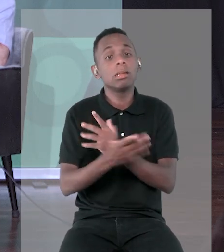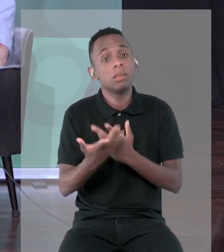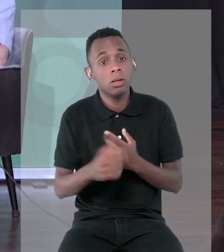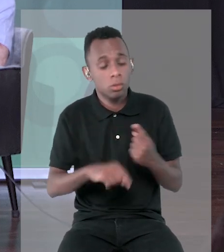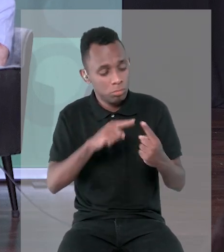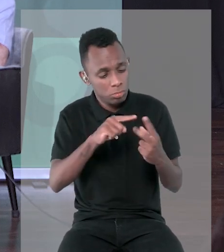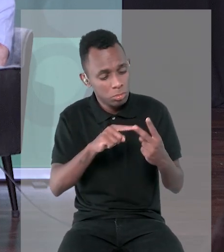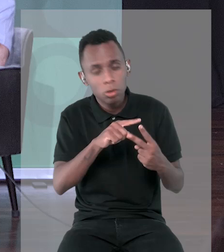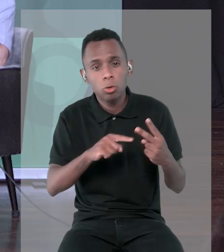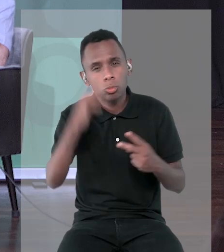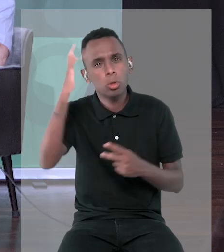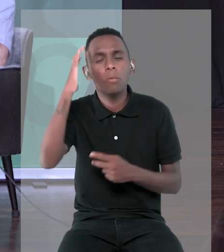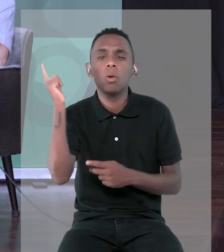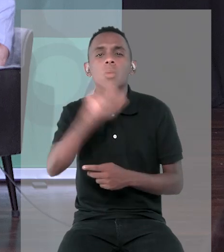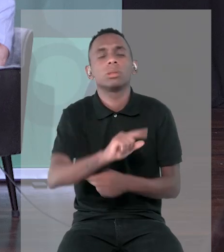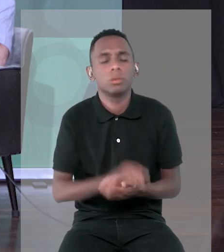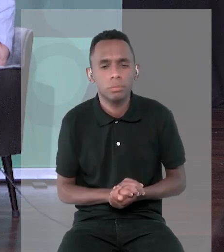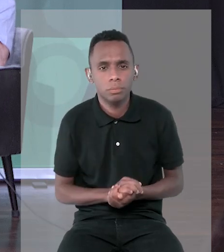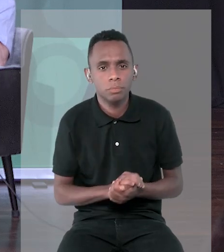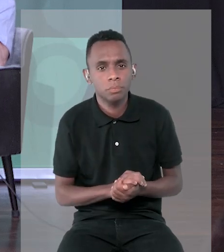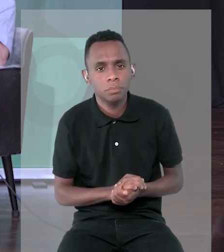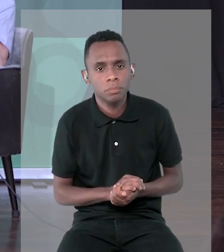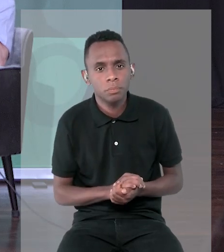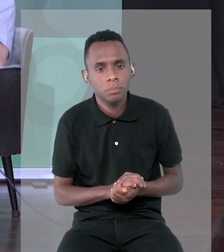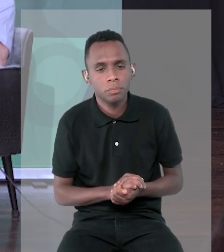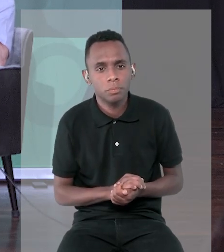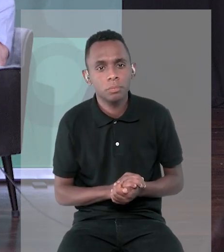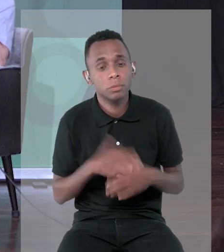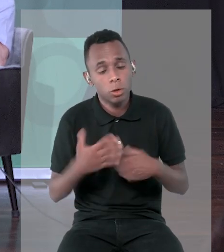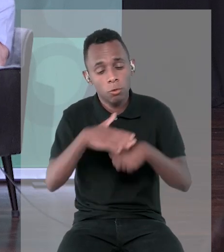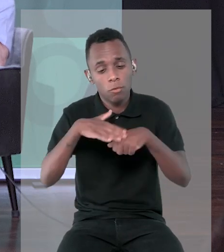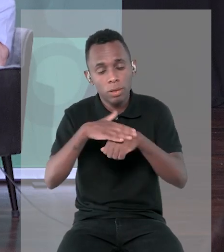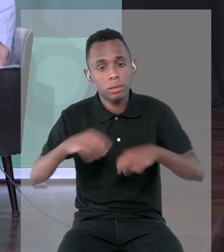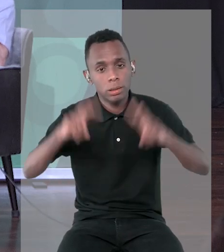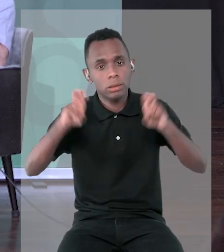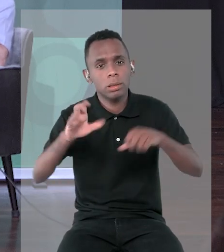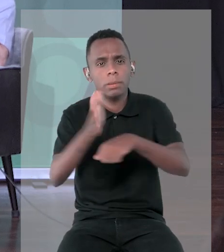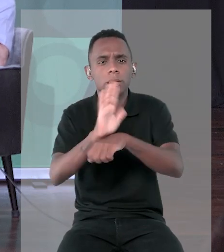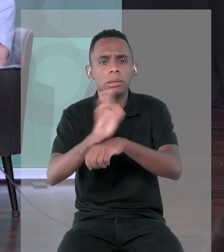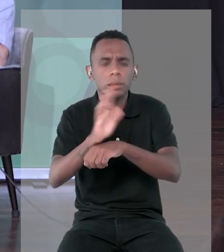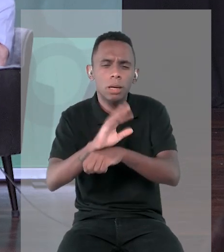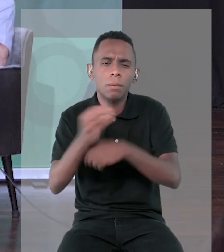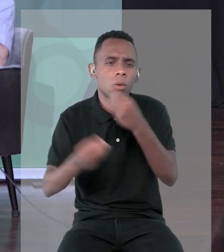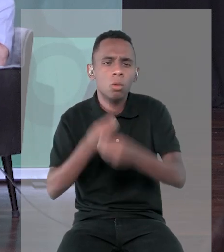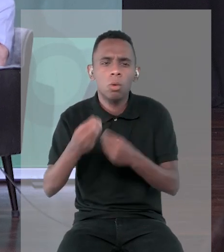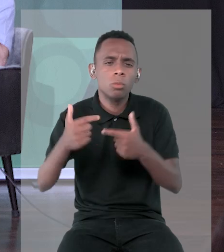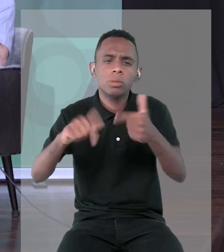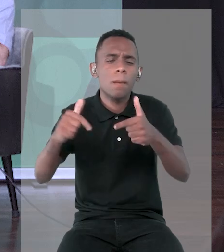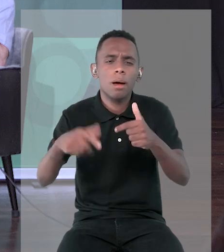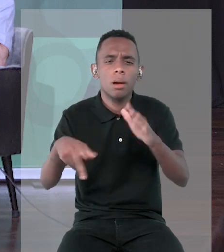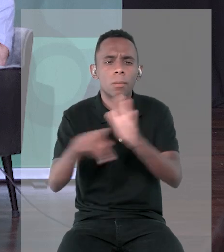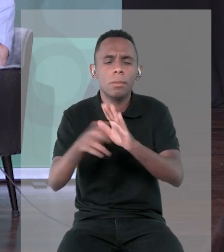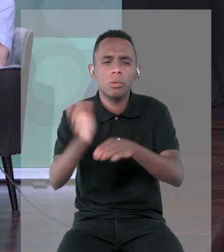formulou aconteceu. Vamos dar uma voltadinha para aqui e conversar um pouco sobre cinema, né? Como é que está isso na sua vida